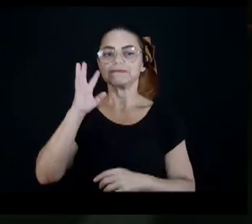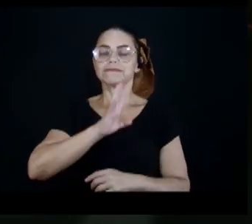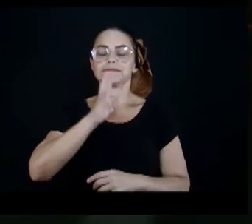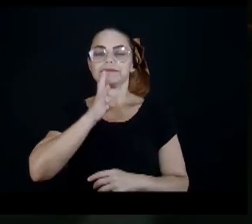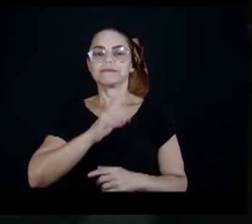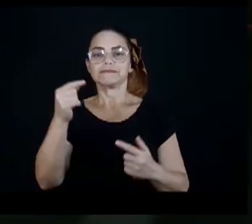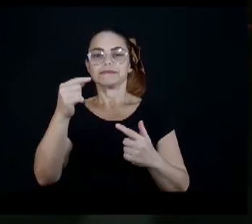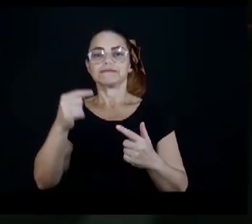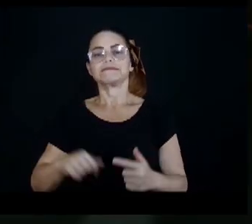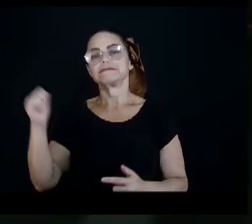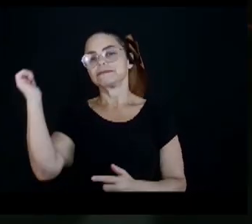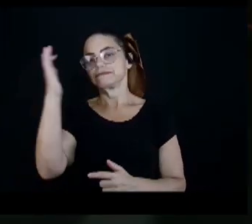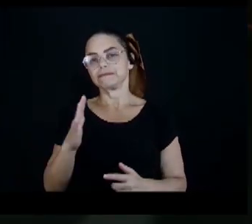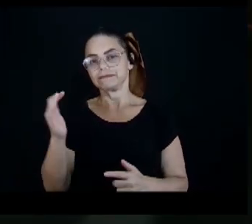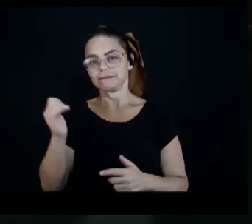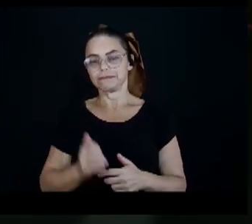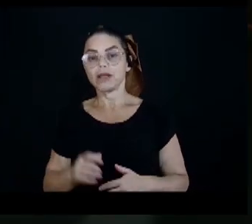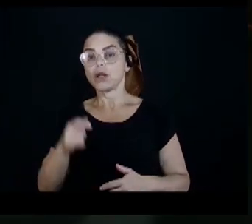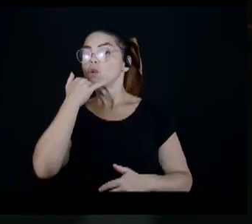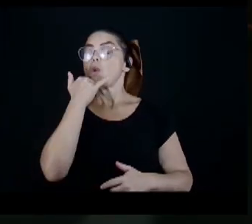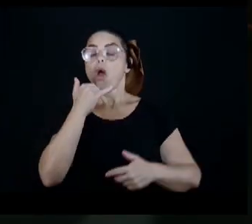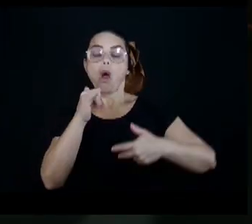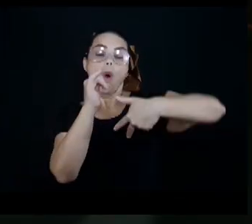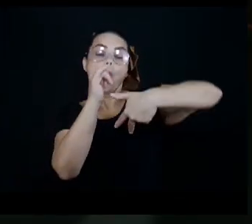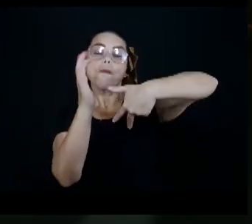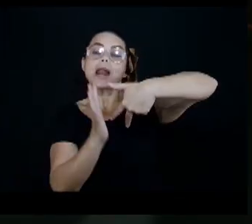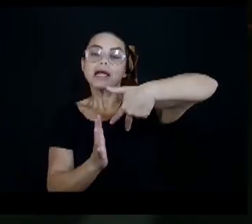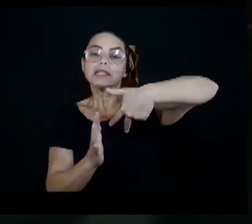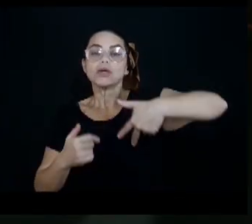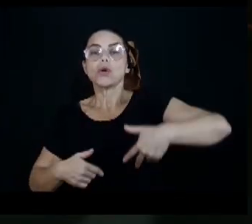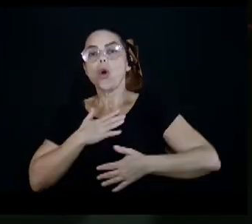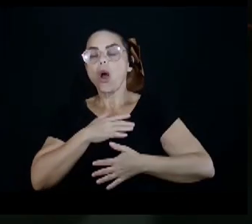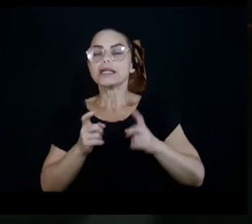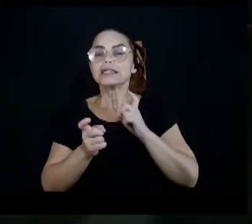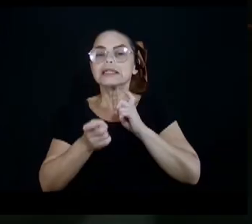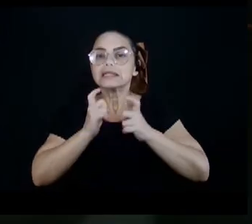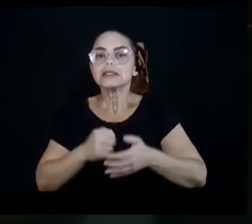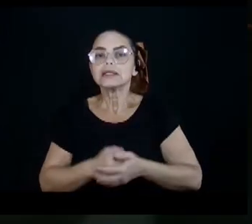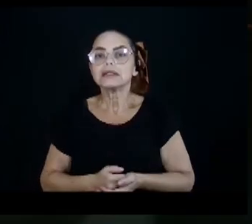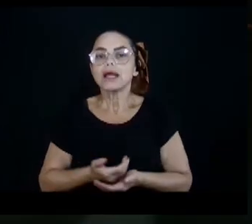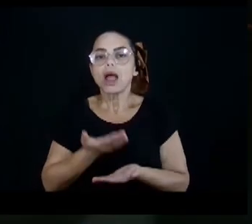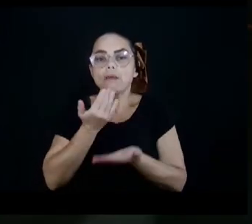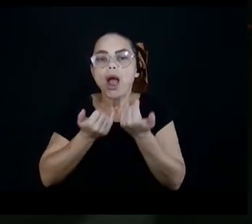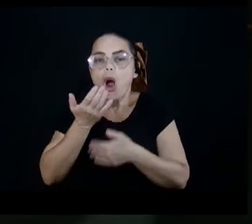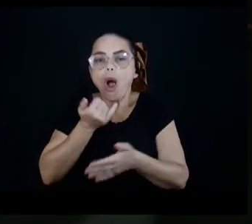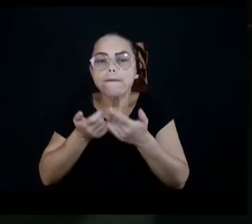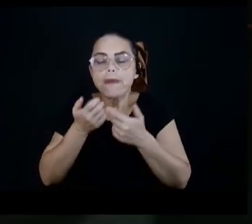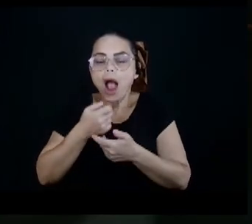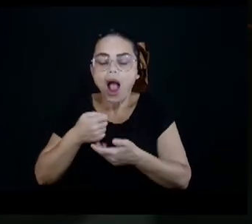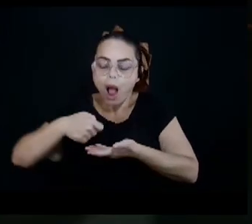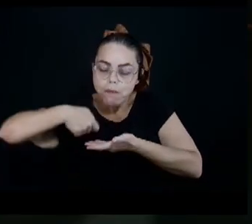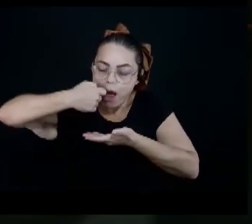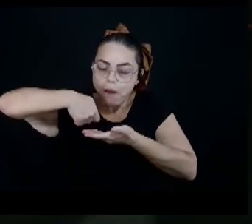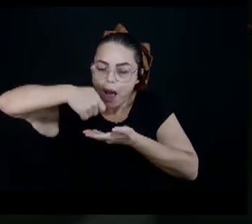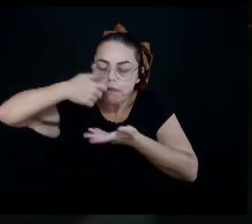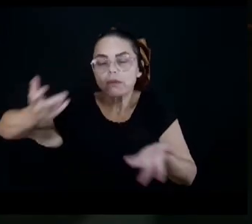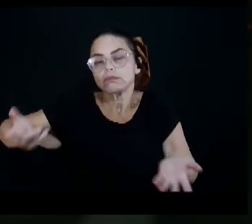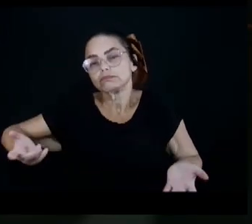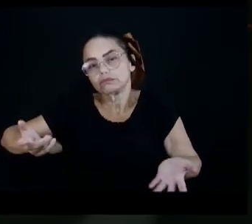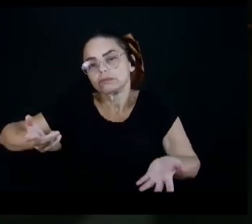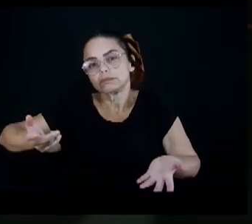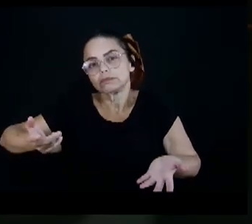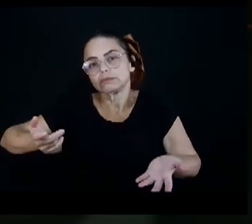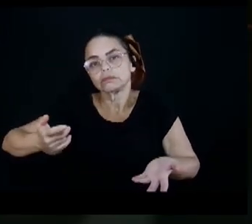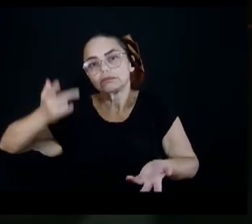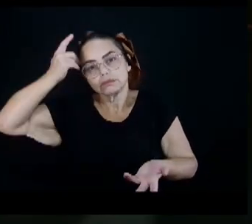brasileiro gosta, né? Gosta de se reunir para quê? Para comer. Isso é coisa nossa, é nossa